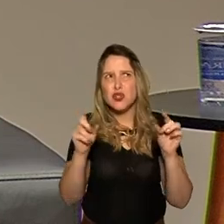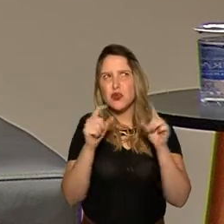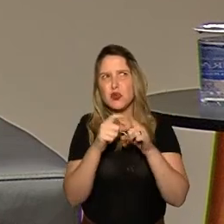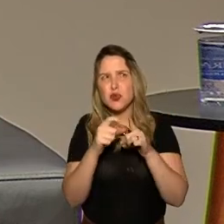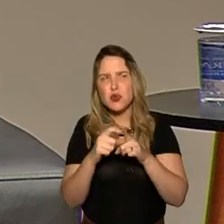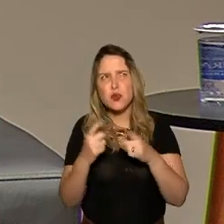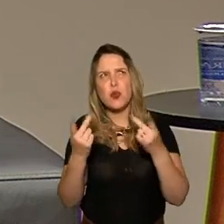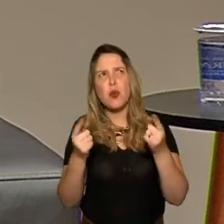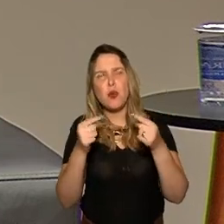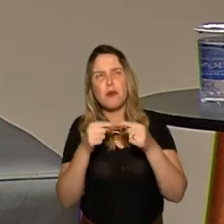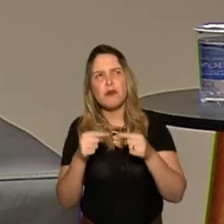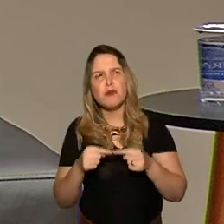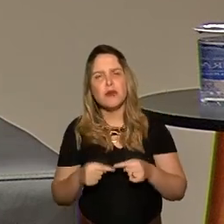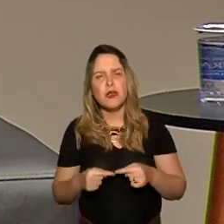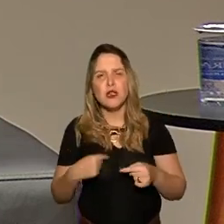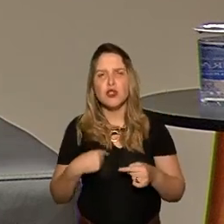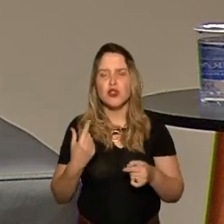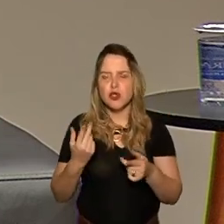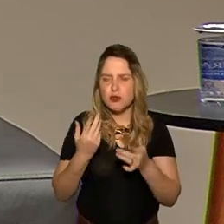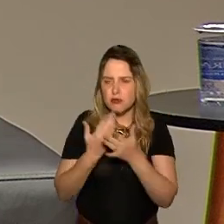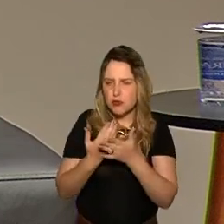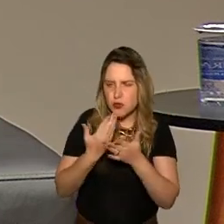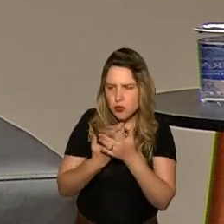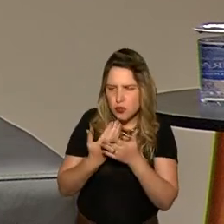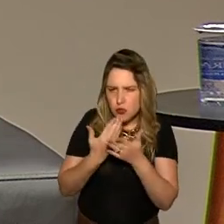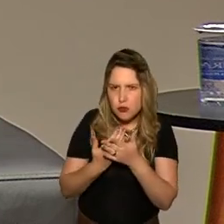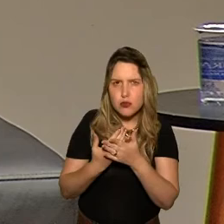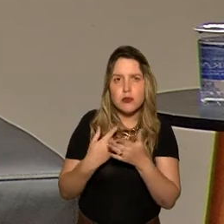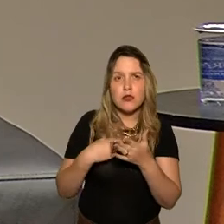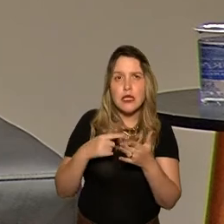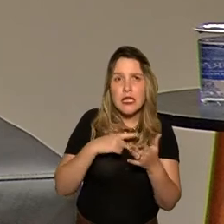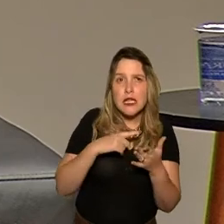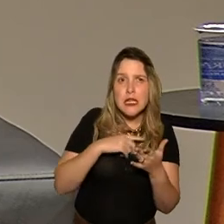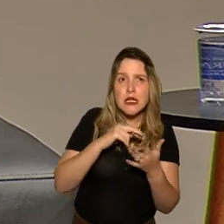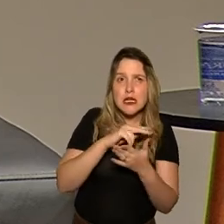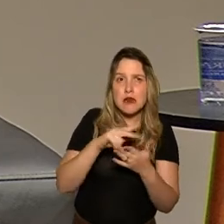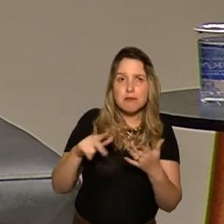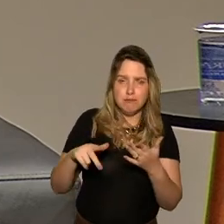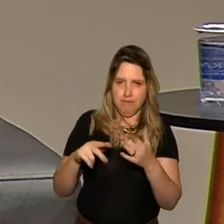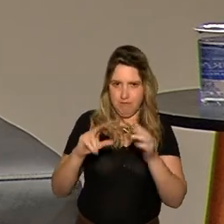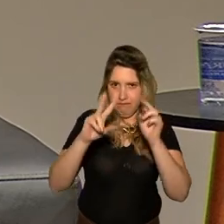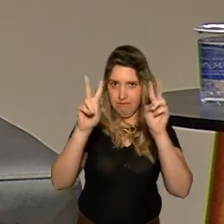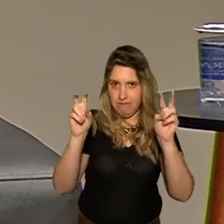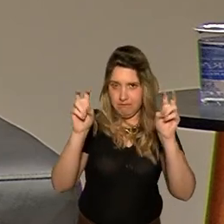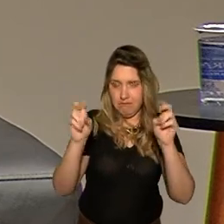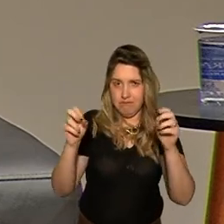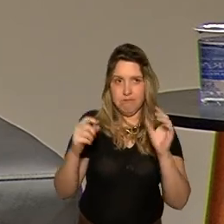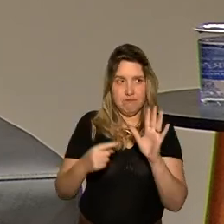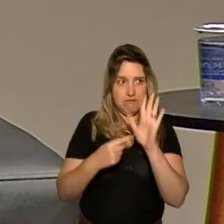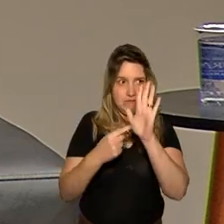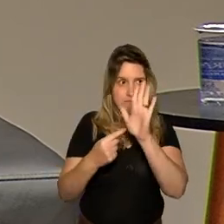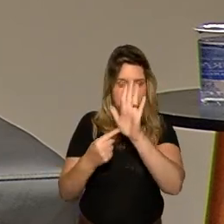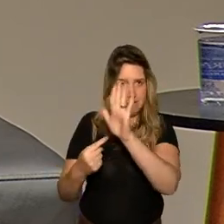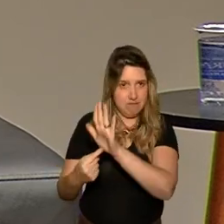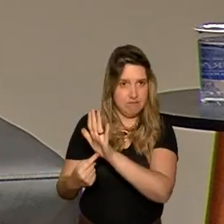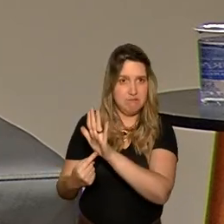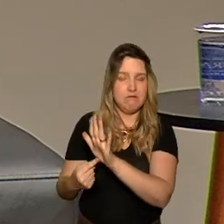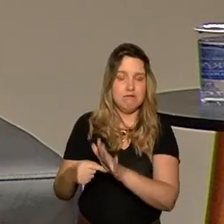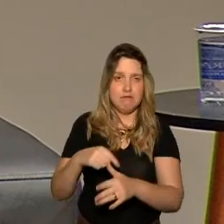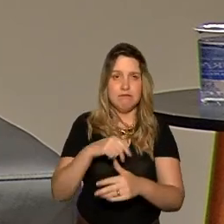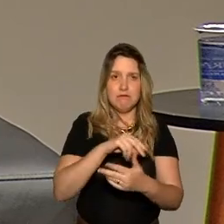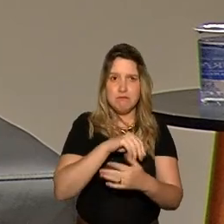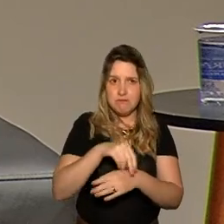diz respeito aquilo que figura nas programações em termos do que as instituições estão apresentando nas suas programações